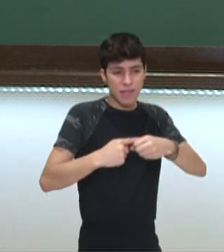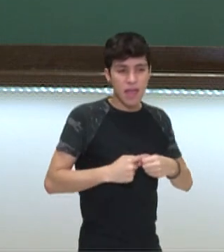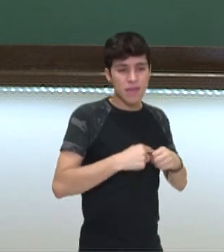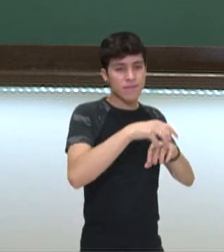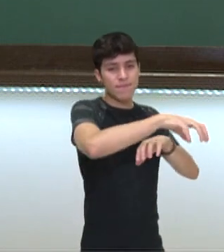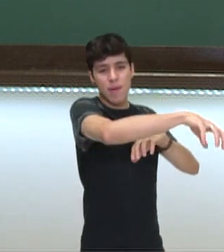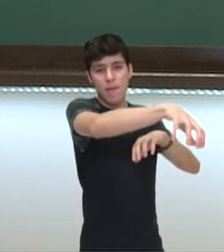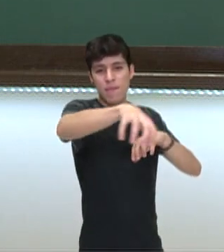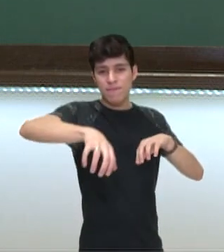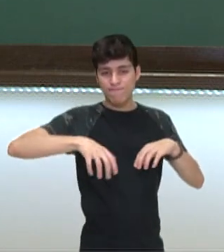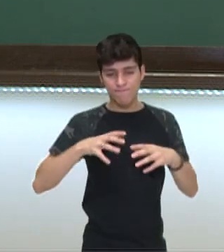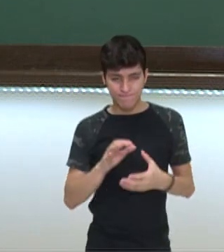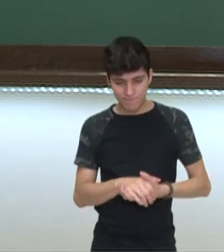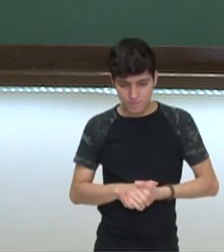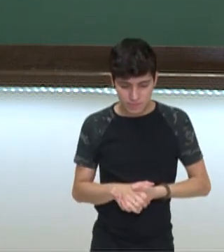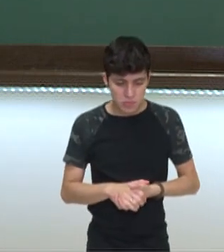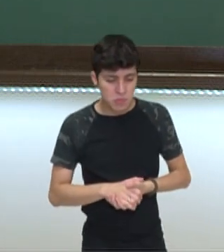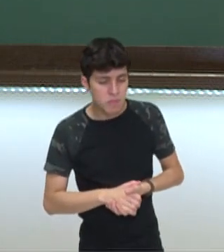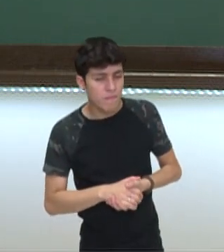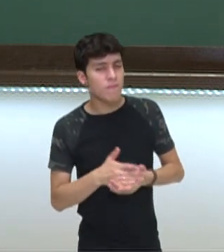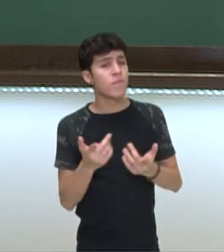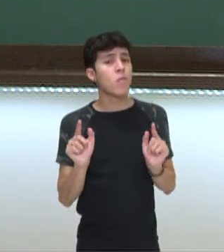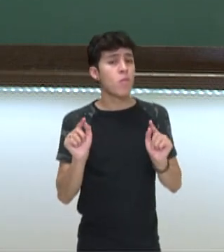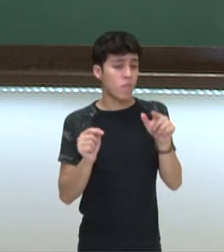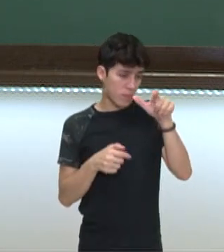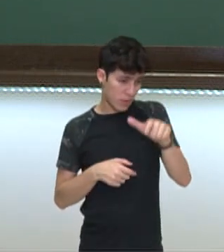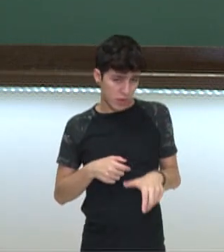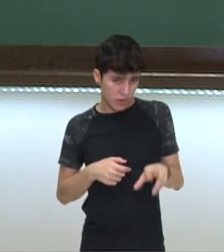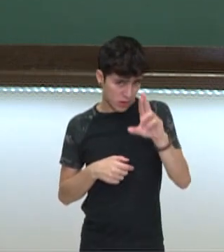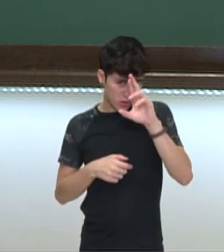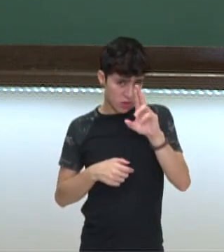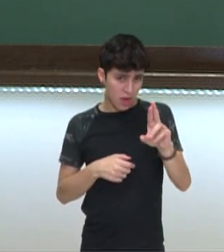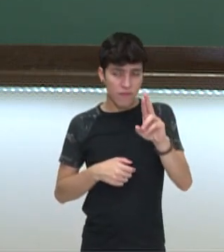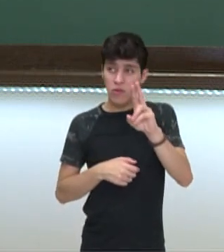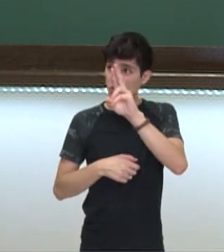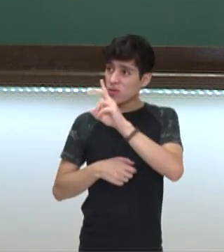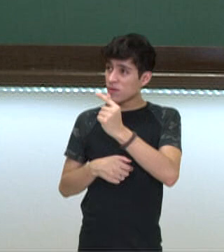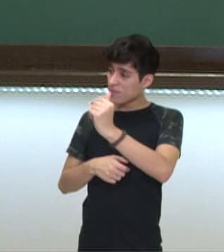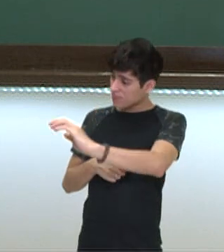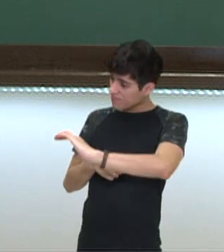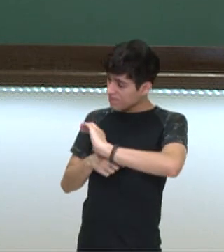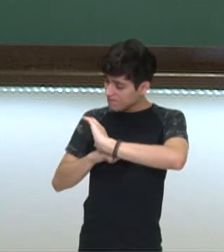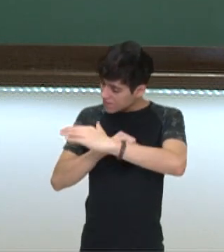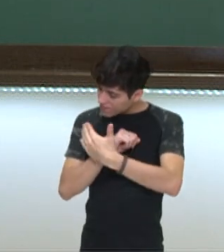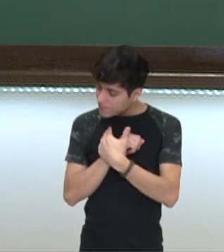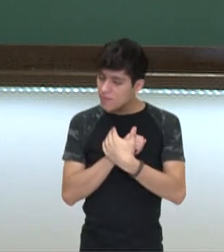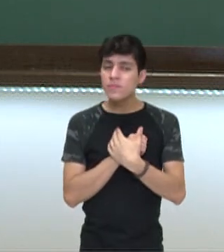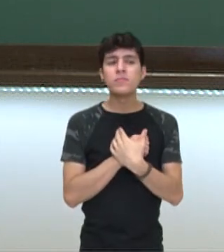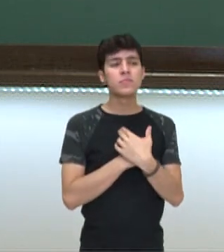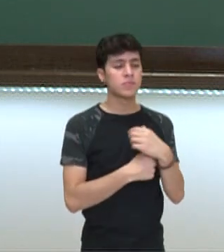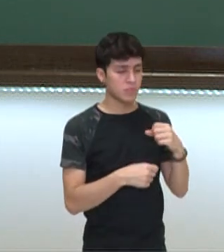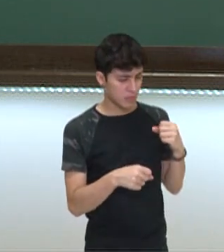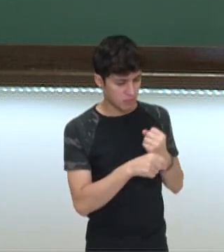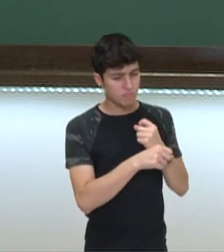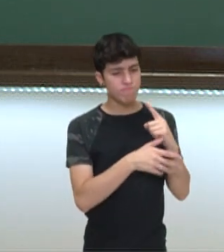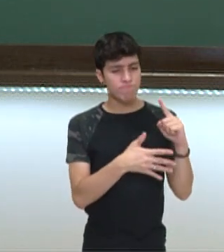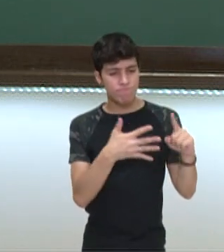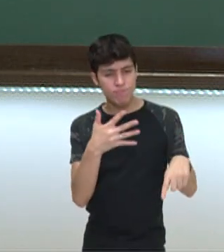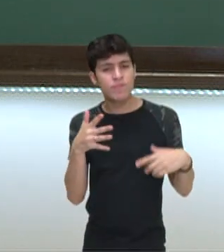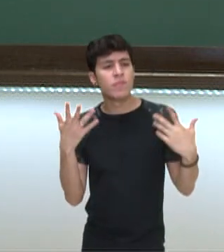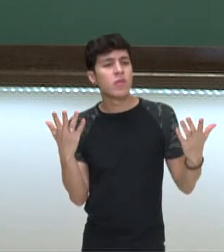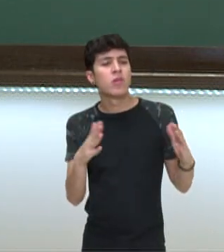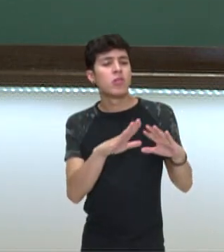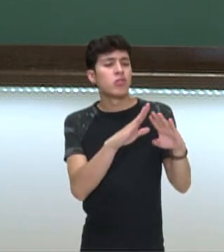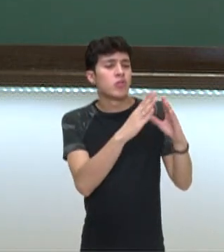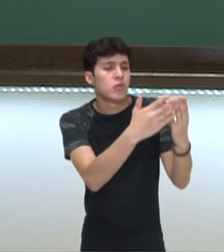para as regiões ver então eles vão conseguir isso aí e os coronéis se utilizando dessas verbas e benefícios construindo obras públicas uma